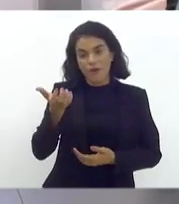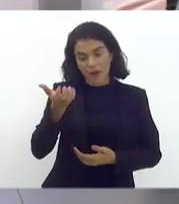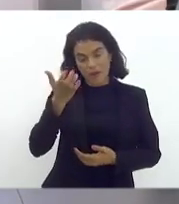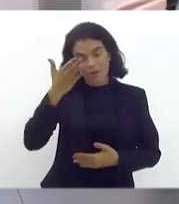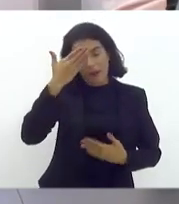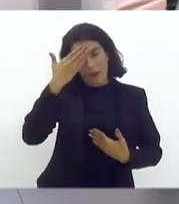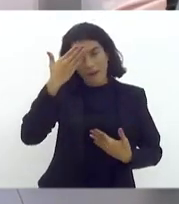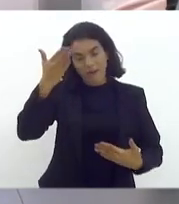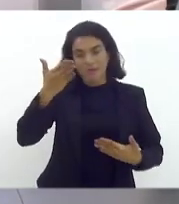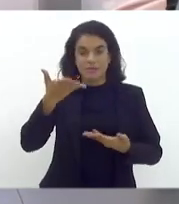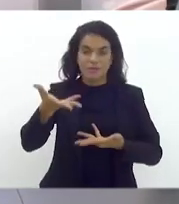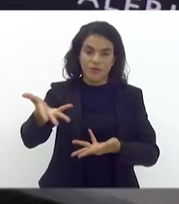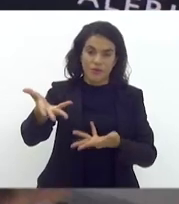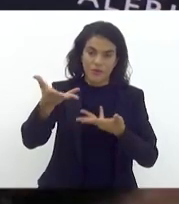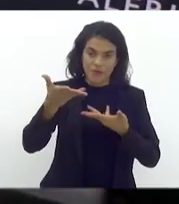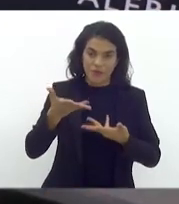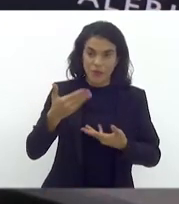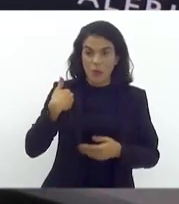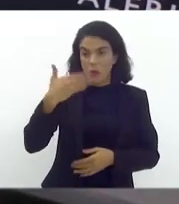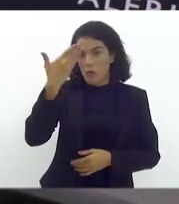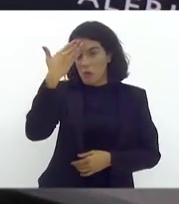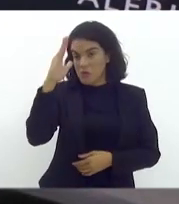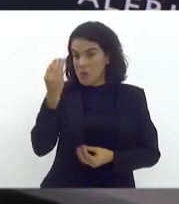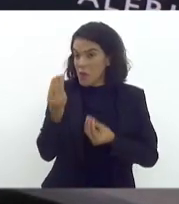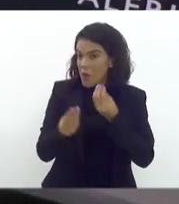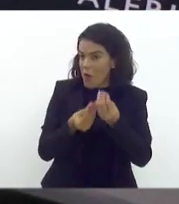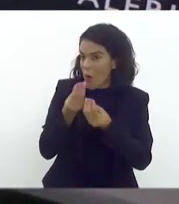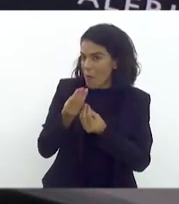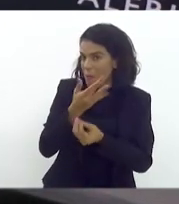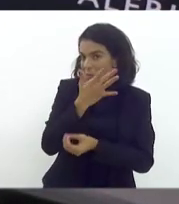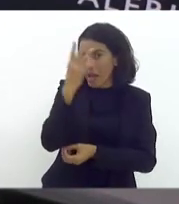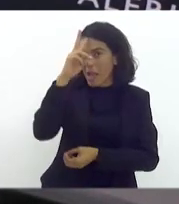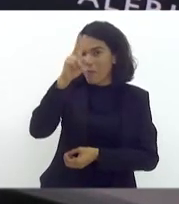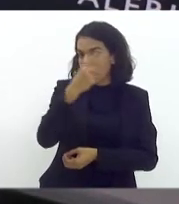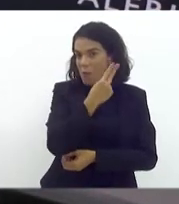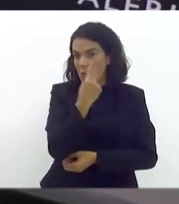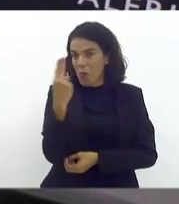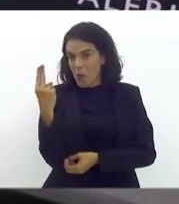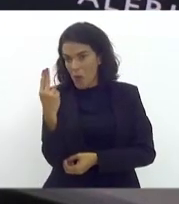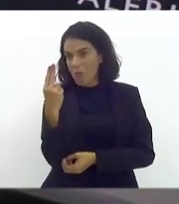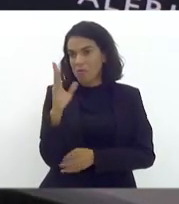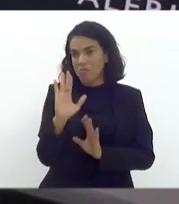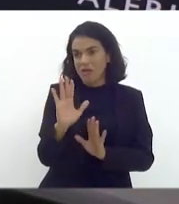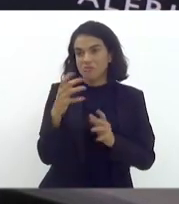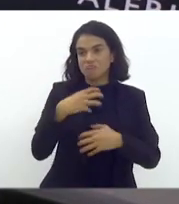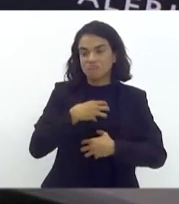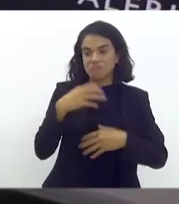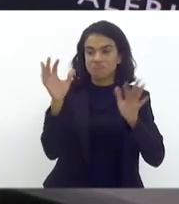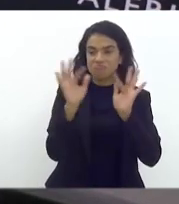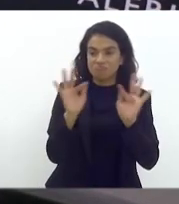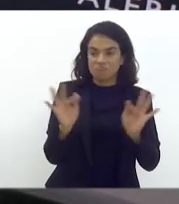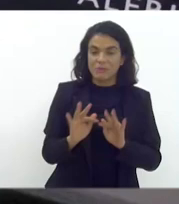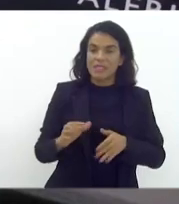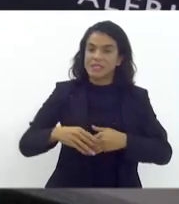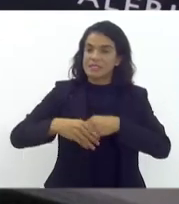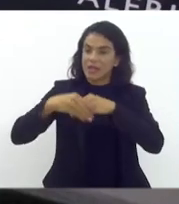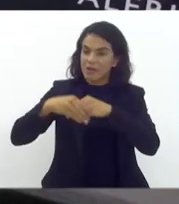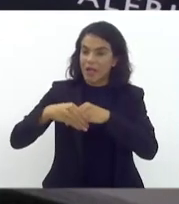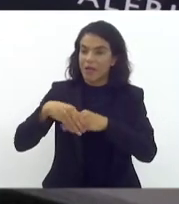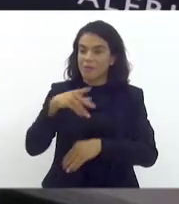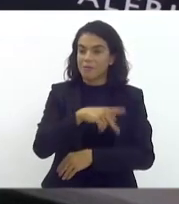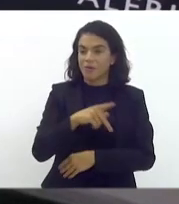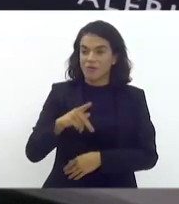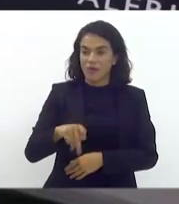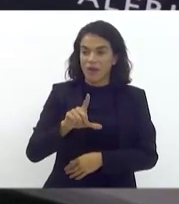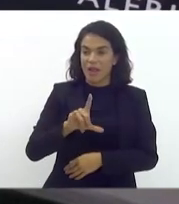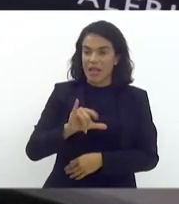de estar aqui não sei de onde partiu o convite para o meu nome Mas fico feliz de estar aqui saudar a professora Lilian